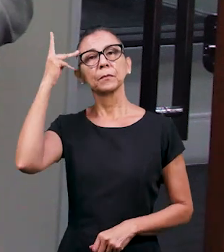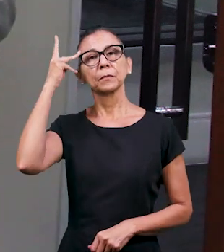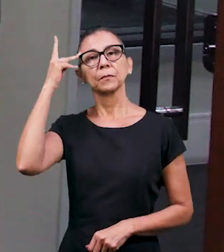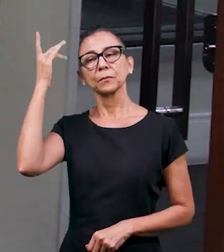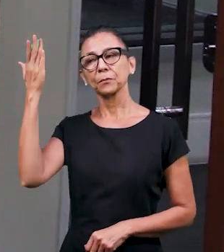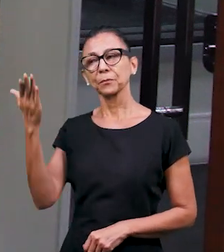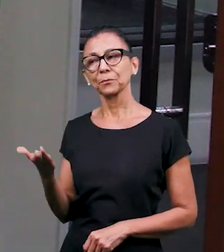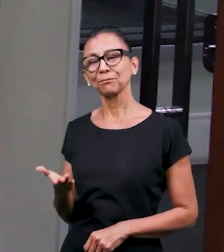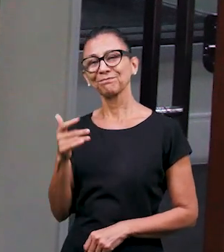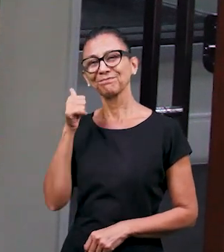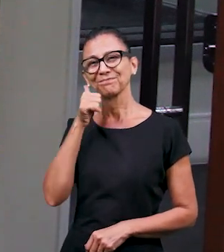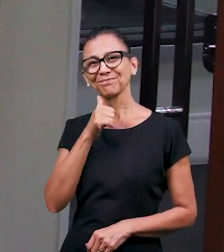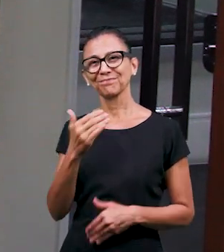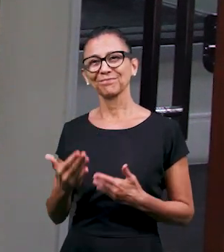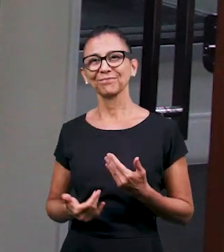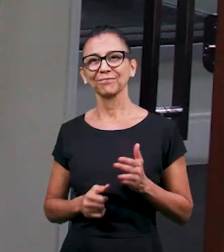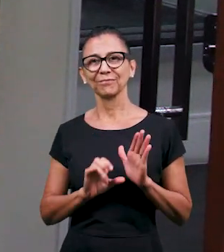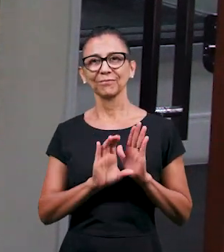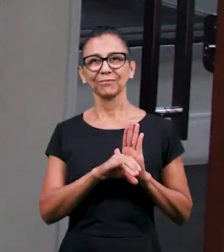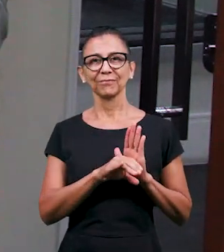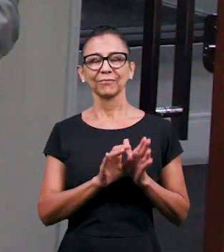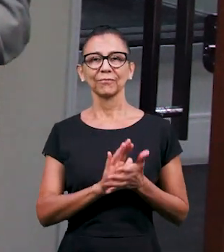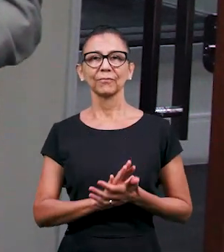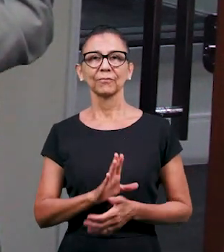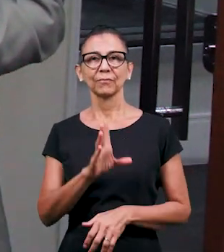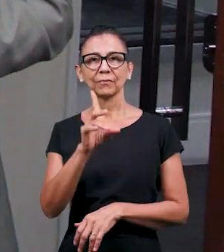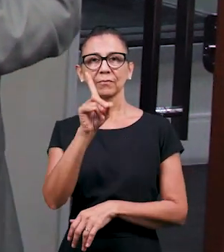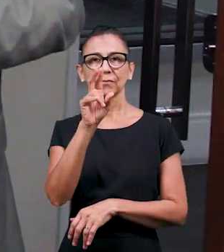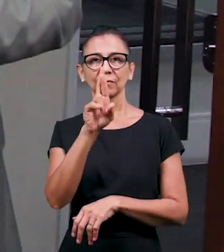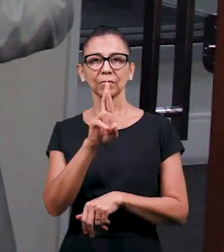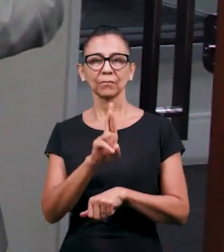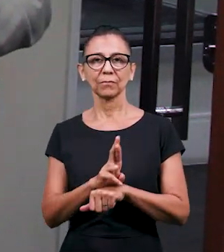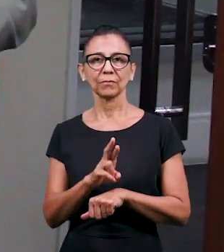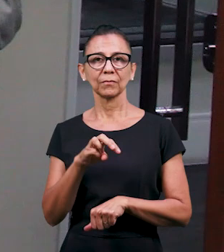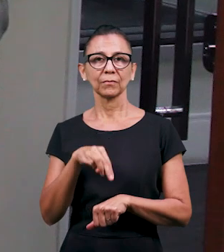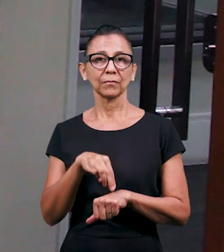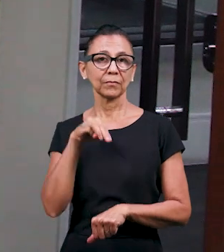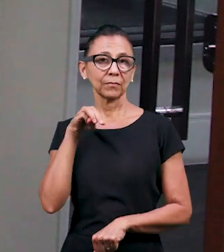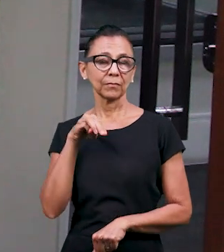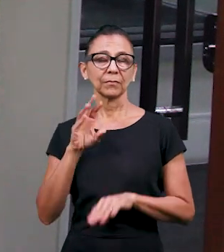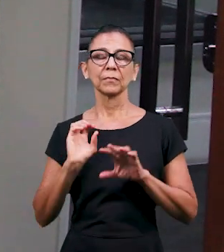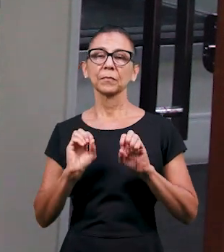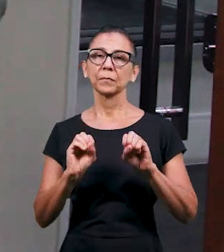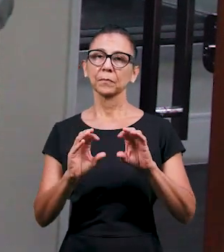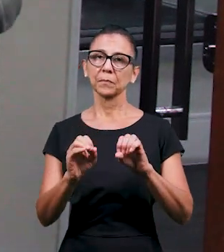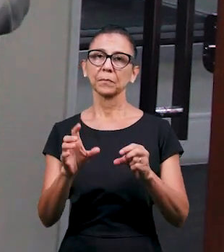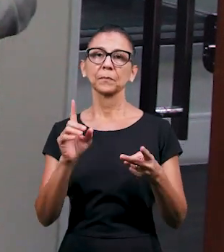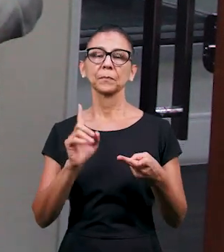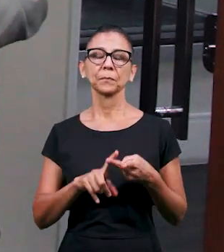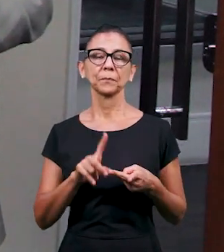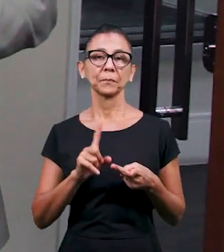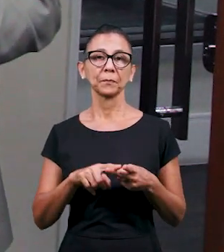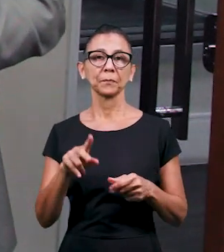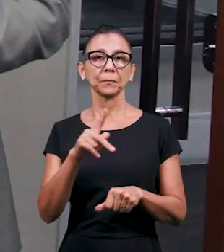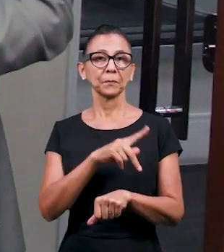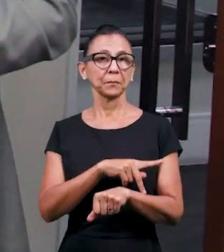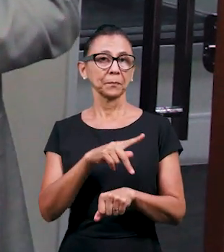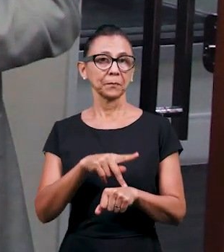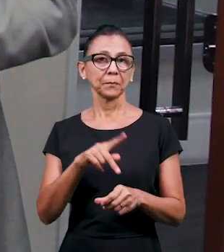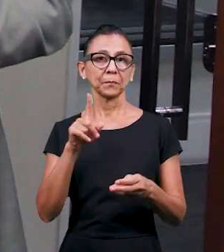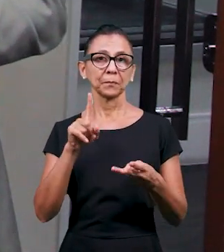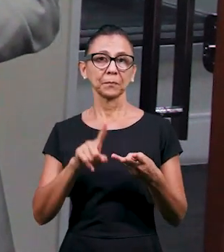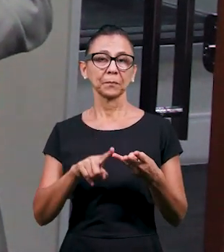irmã Elaine, eu vou dar aqui o currículo dela, ela é doutoranda e mestre em educação, ela é